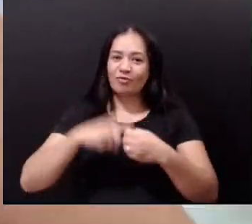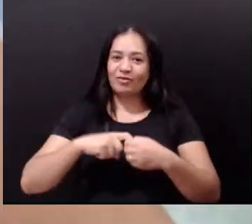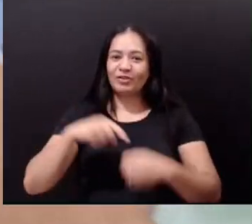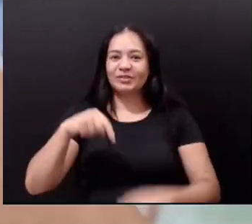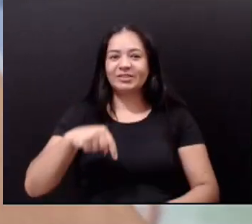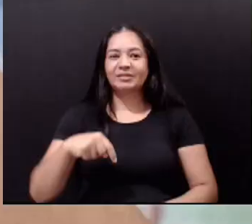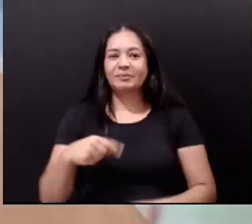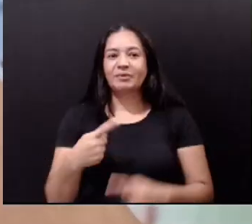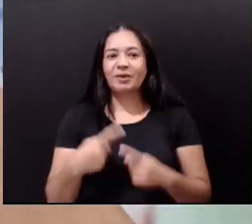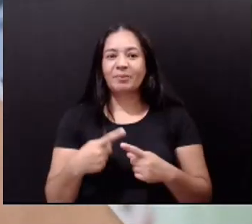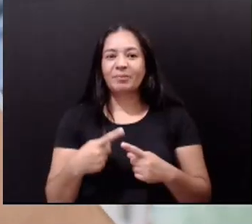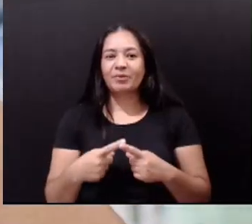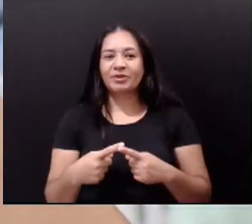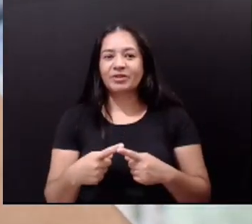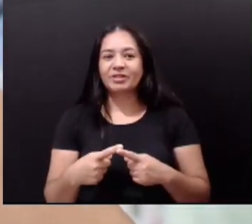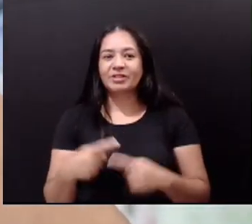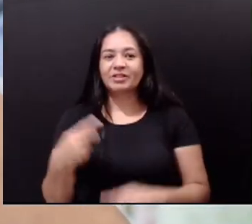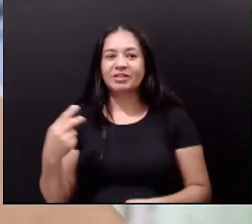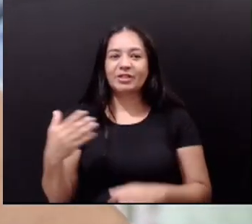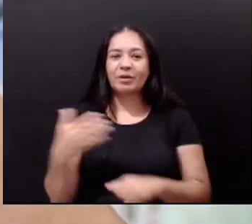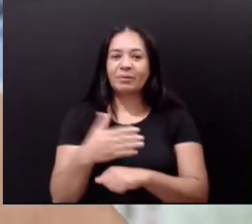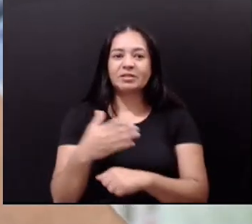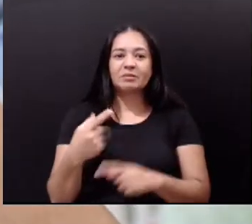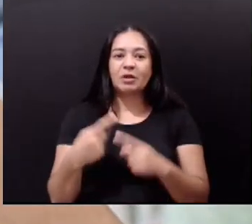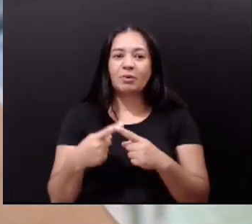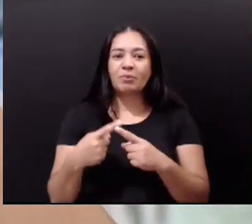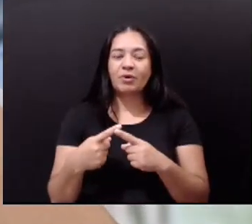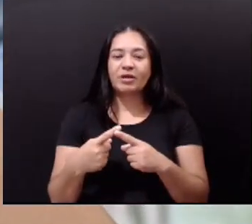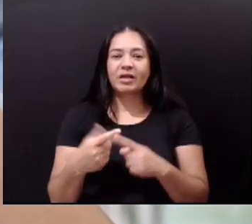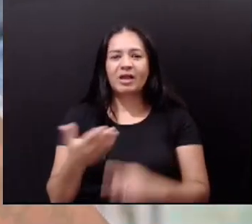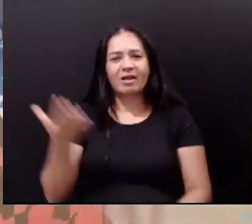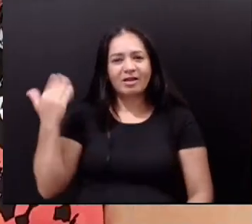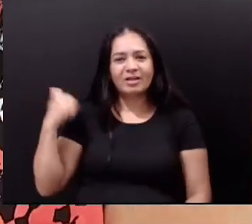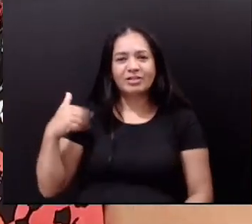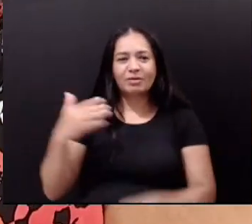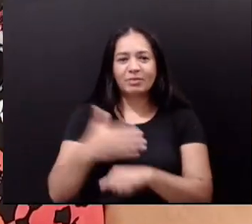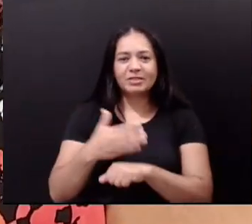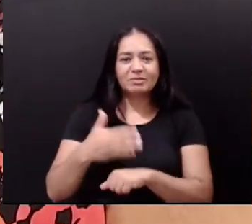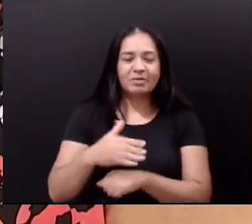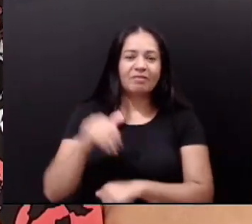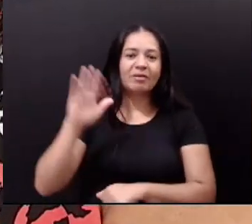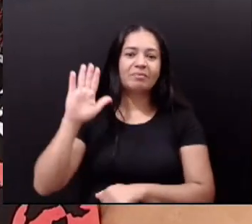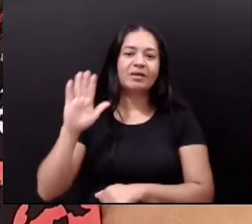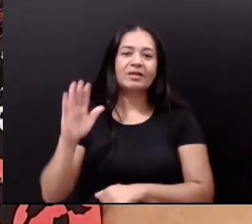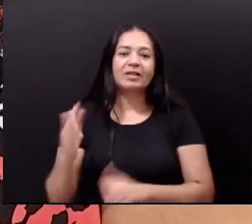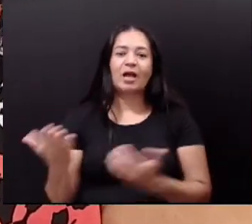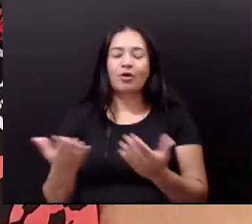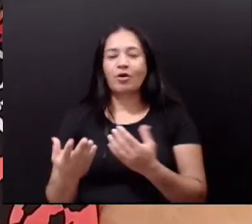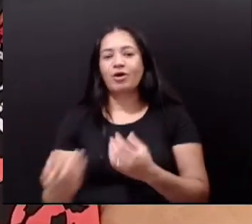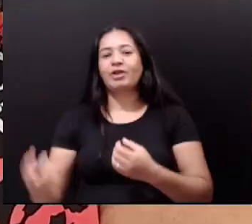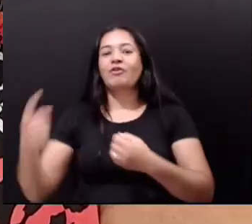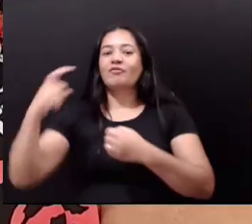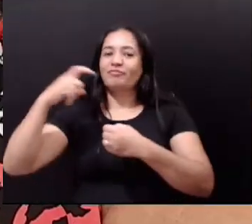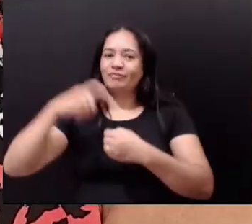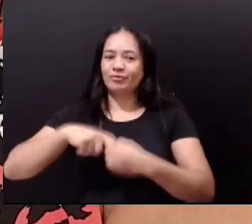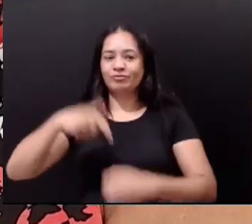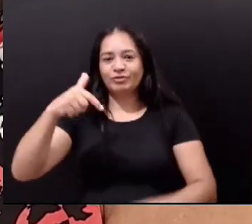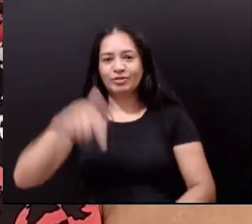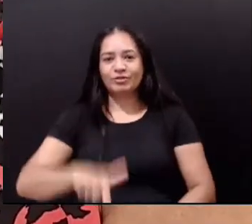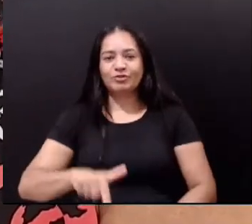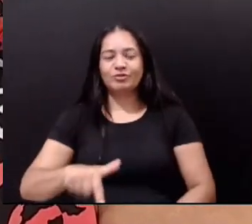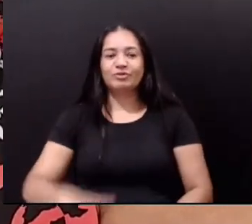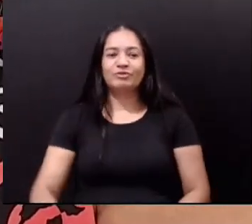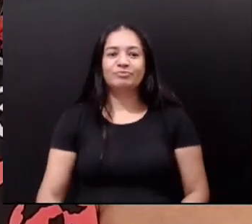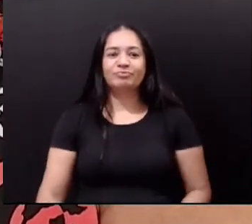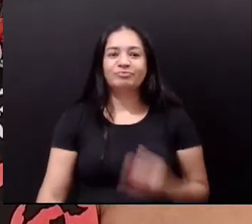porque eu vinha, sempre vinha, mas eu não. Agora eu estou continuando de